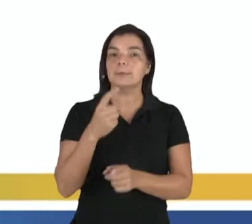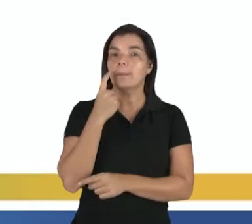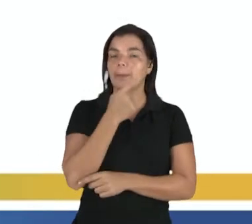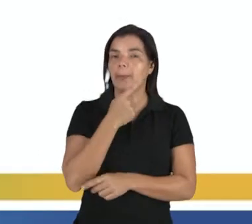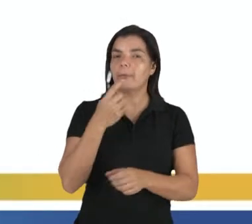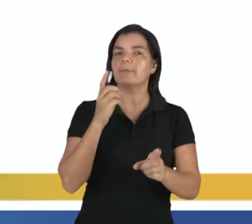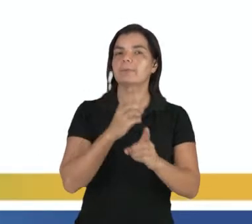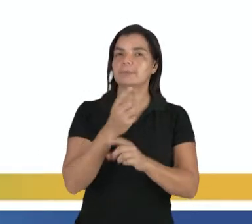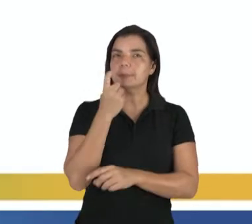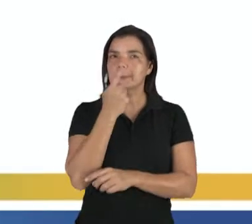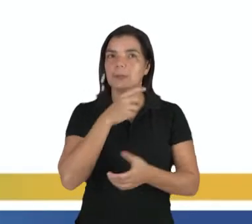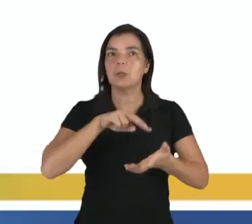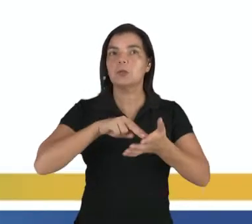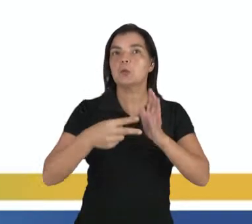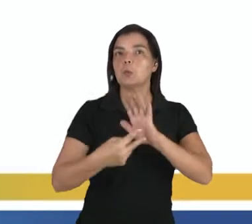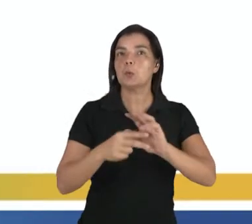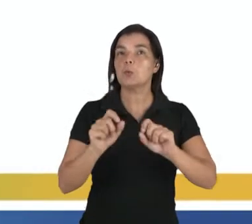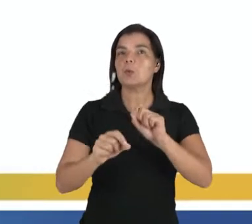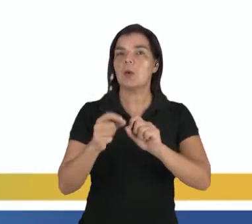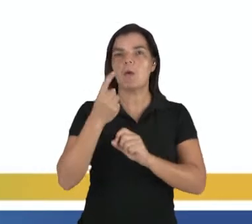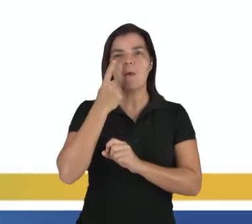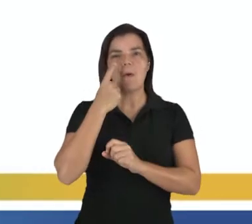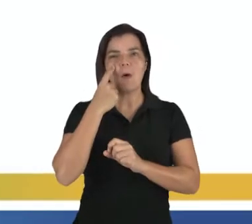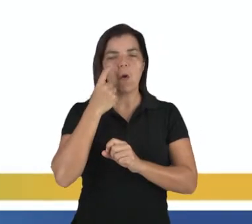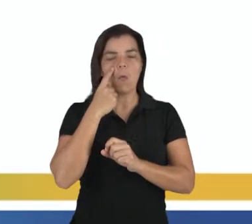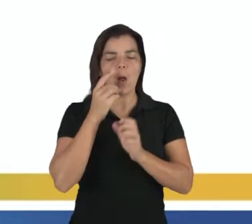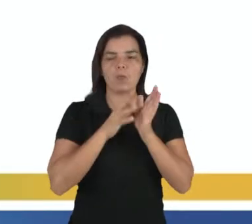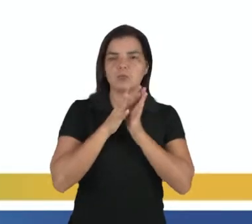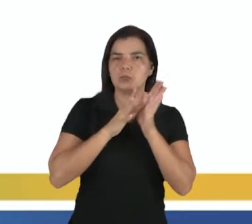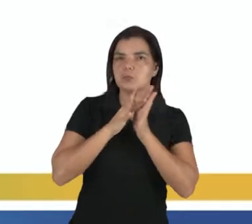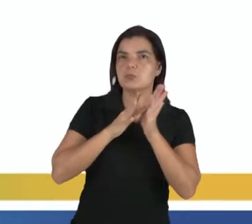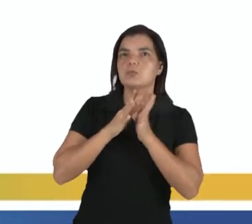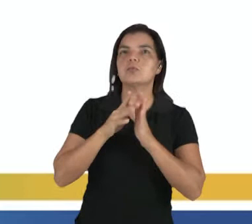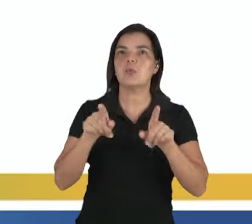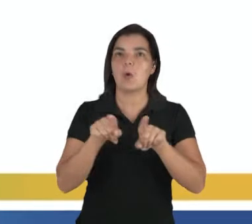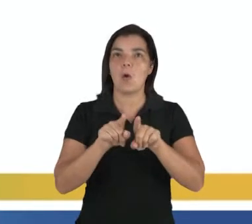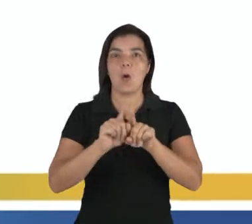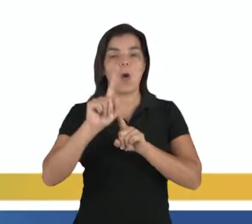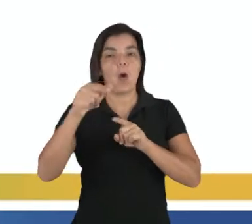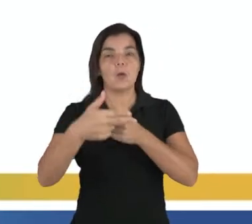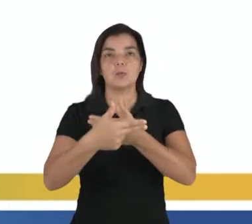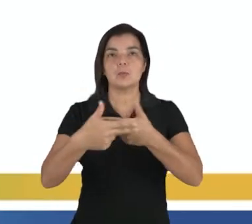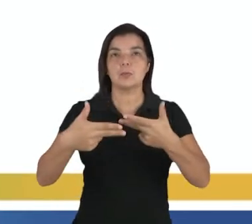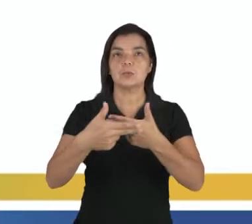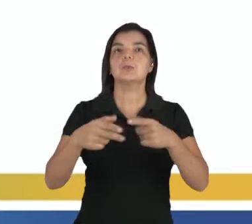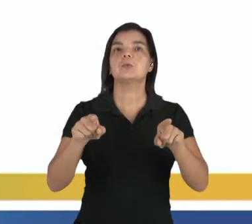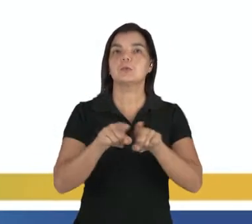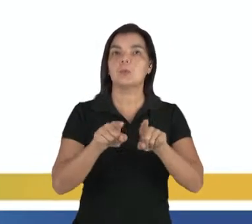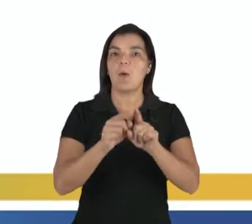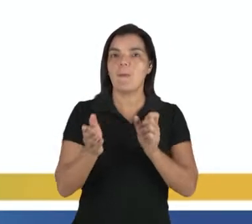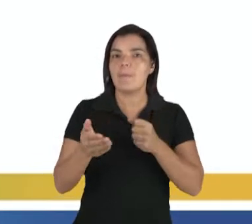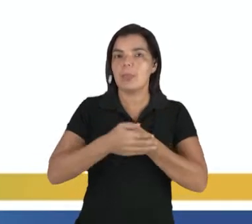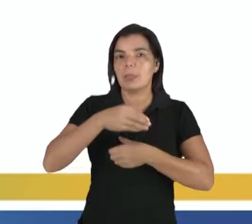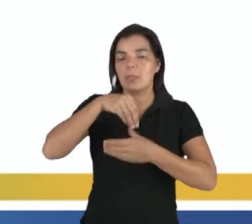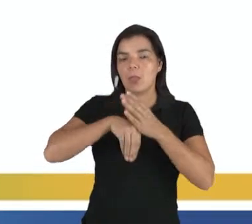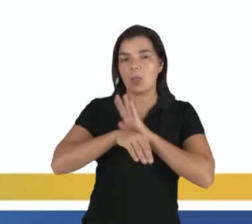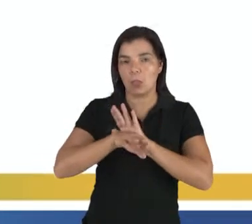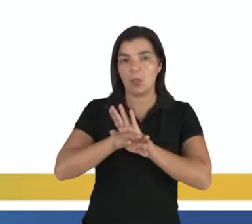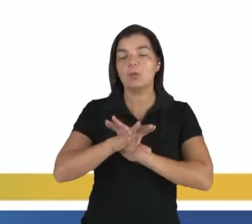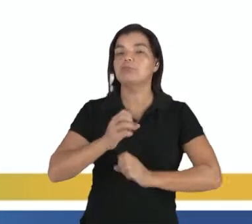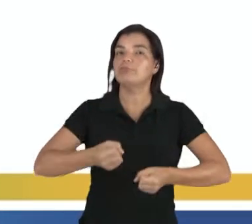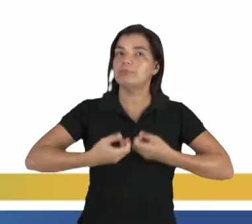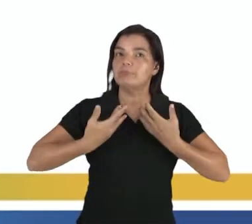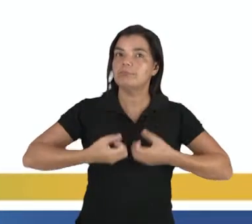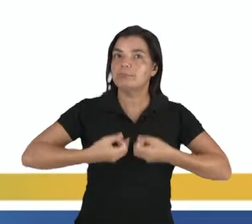dente. Identificamos vários olhos camuflados a outros objetos que se escondem dentro